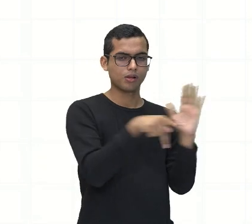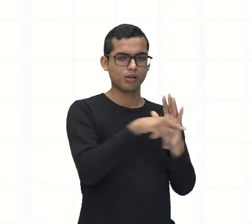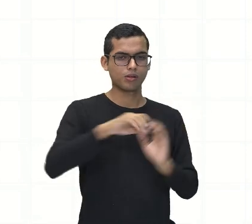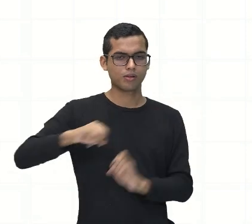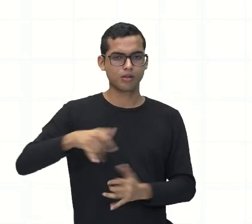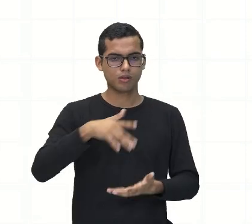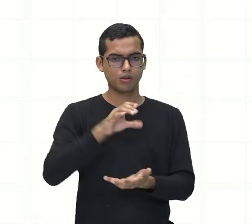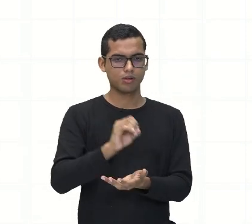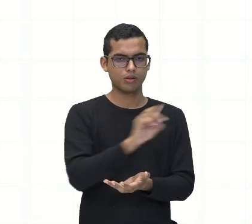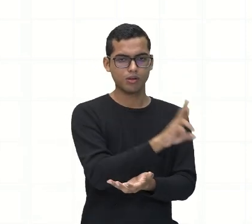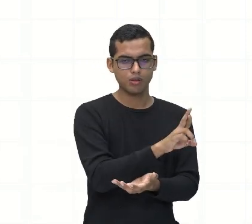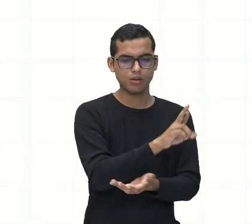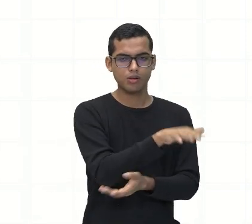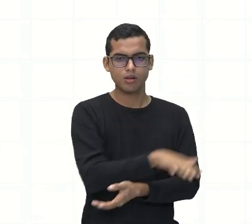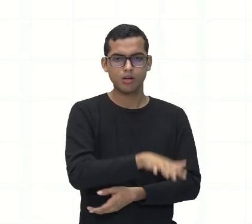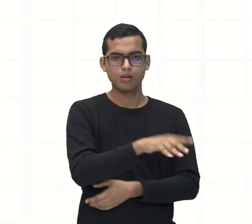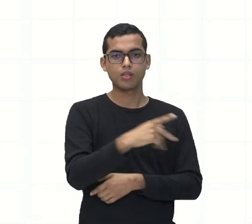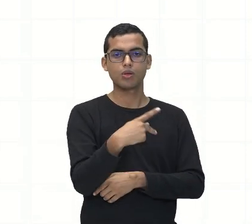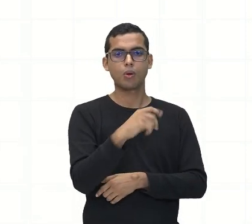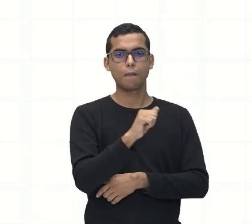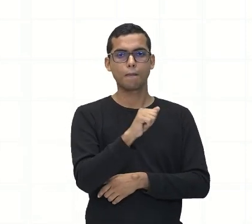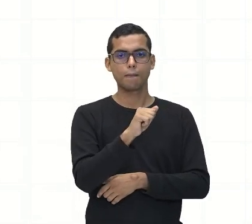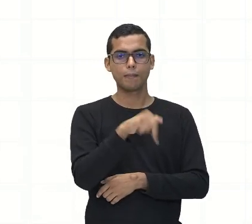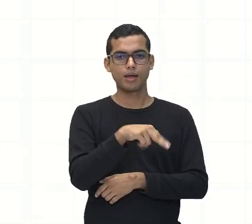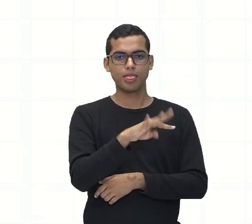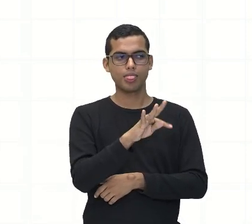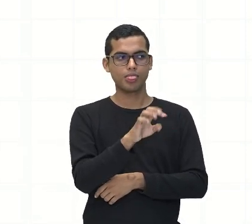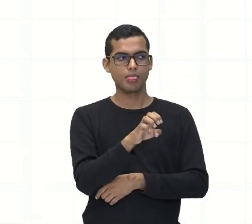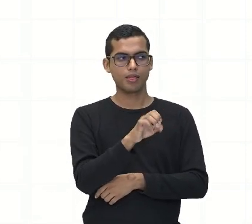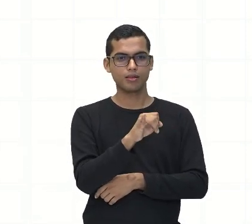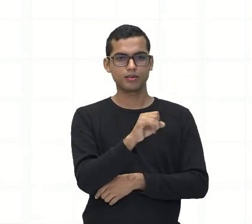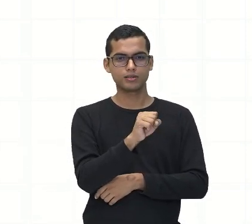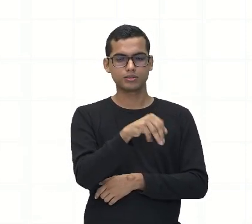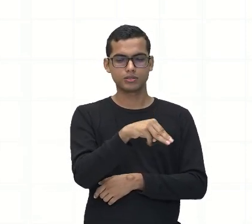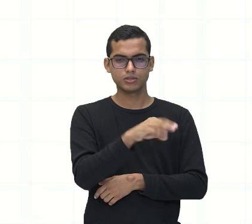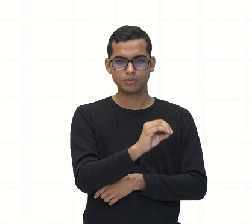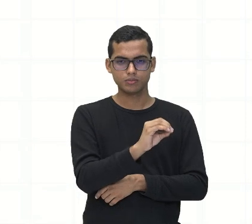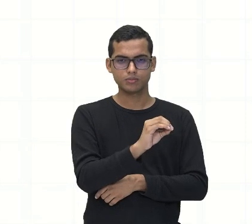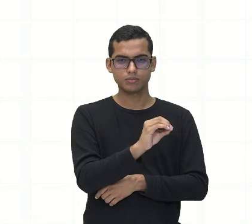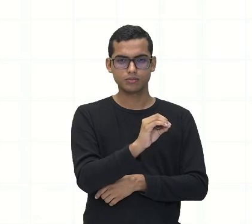ter o fenômeno do panteísmo, que tudo